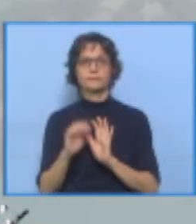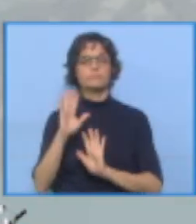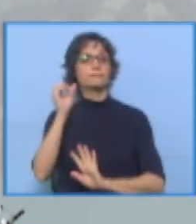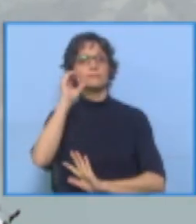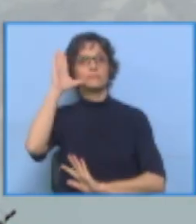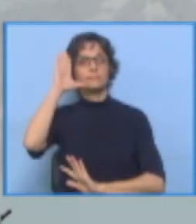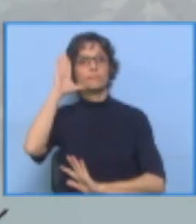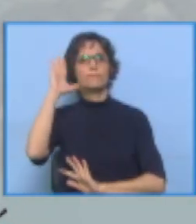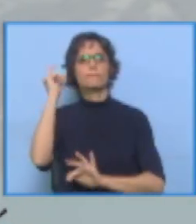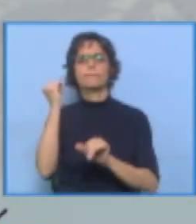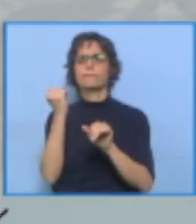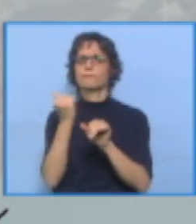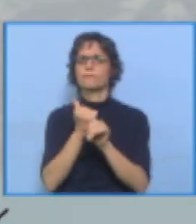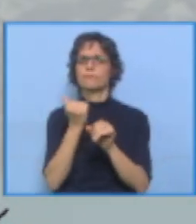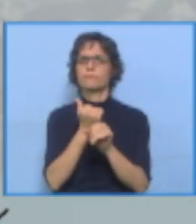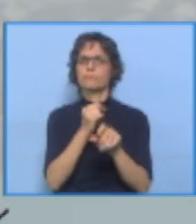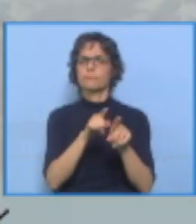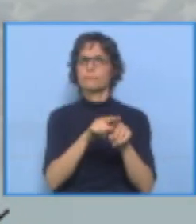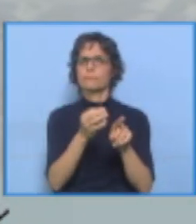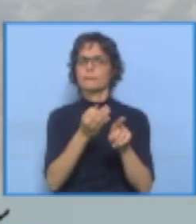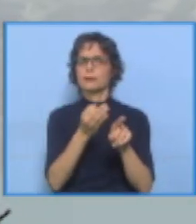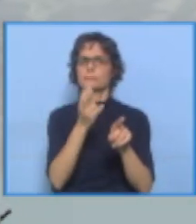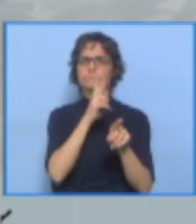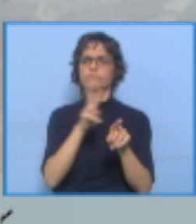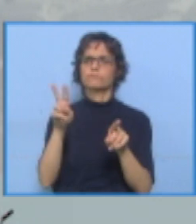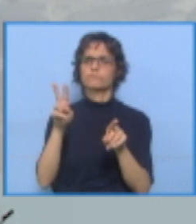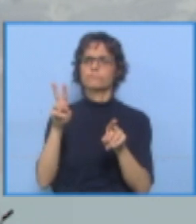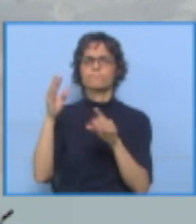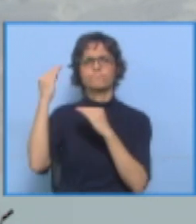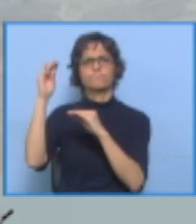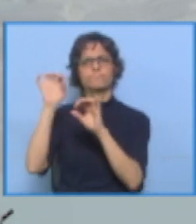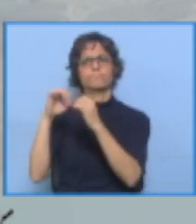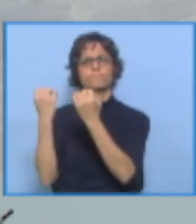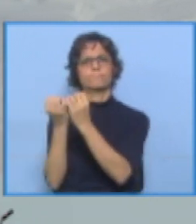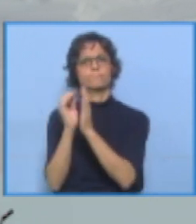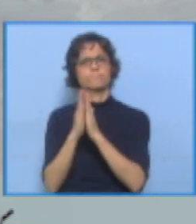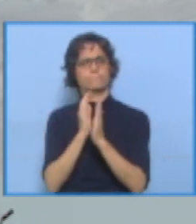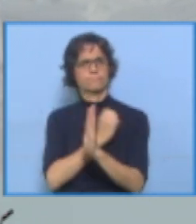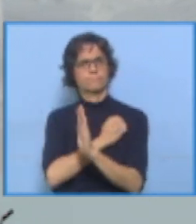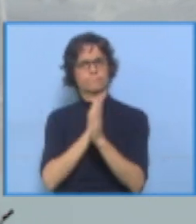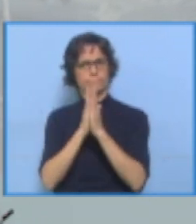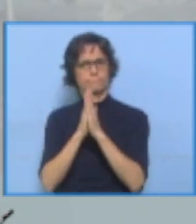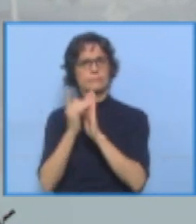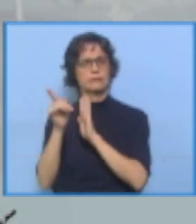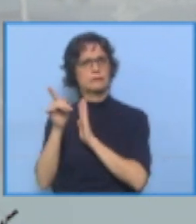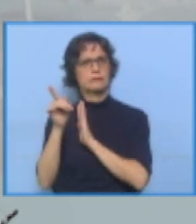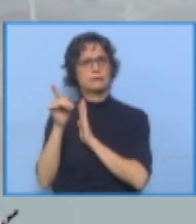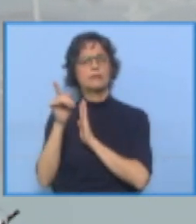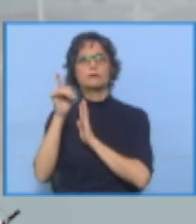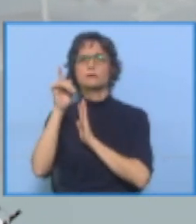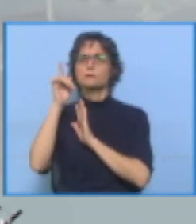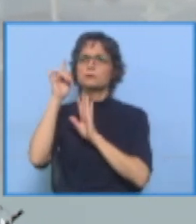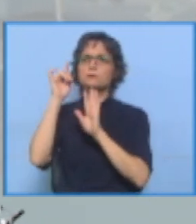Olá, muito boa tarde. A atividade de política tem na doutrina social da Igreja uma referência essencial, onde o serviço do bem comum emerge como